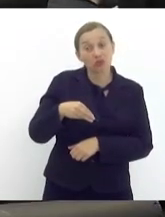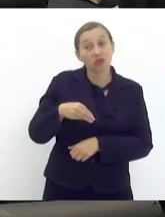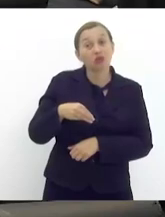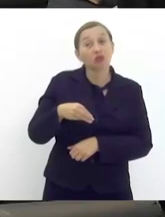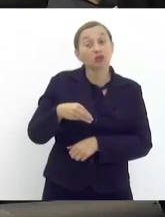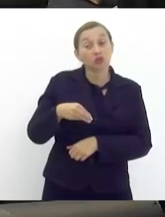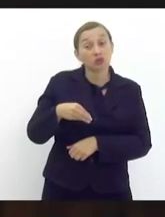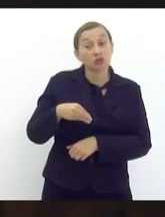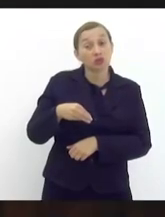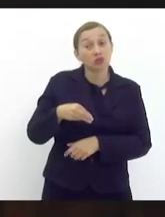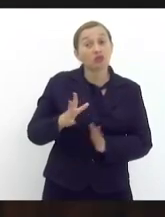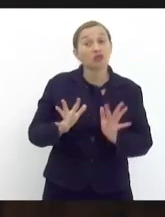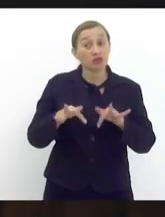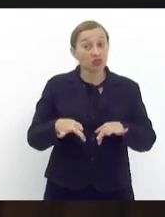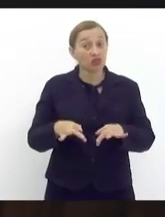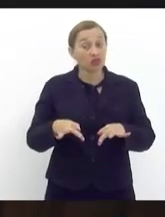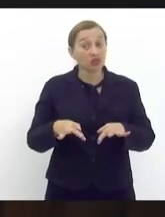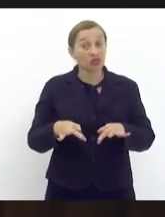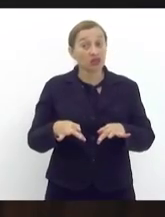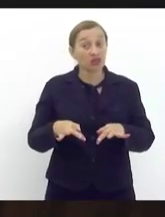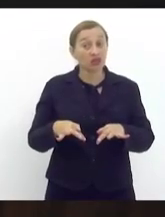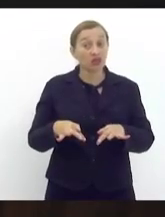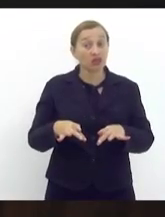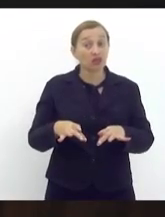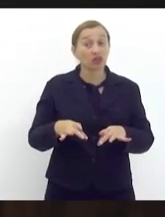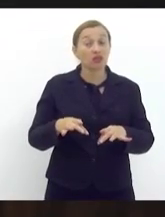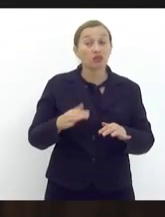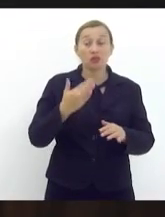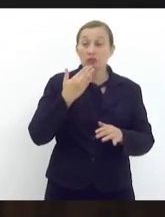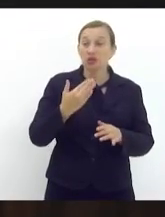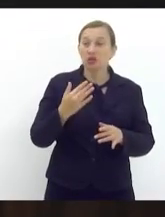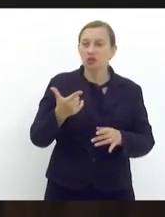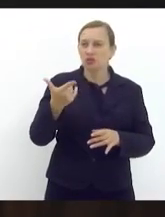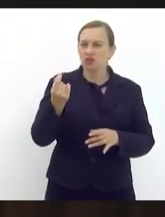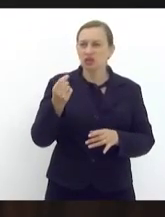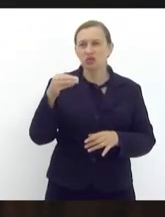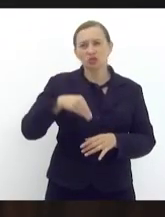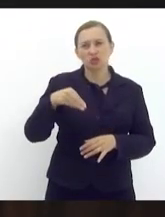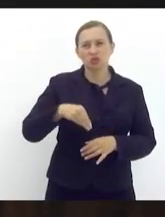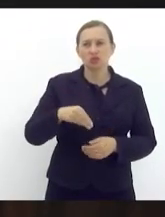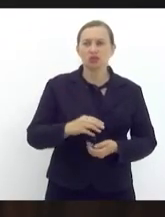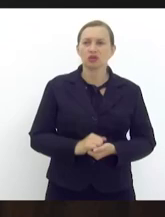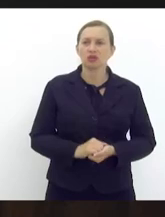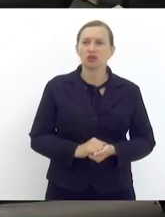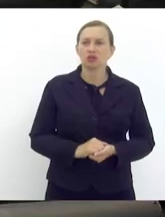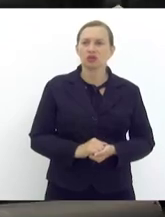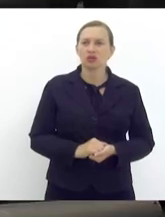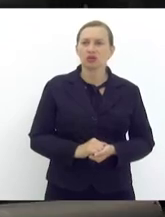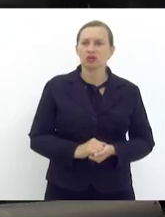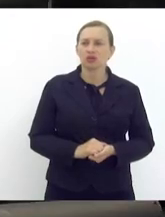poucos minutos para encerrar a sessão. Foi prorrogada por 20 minutos.